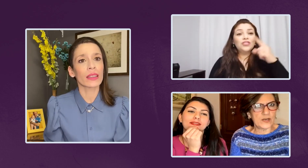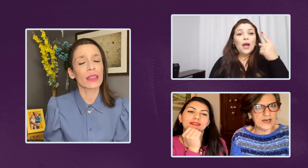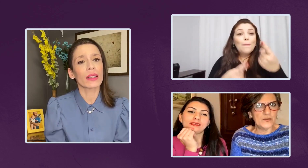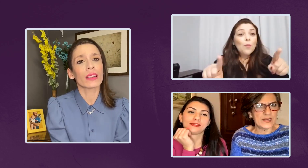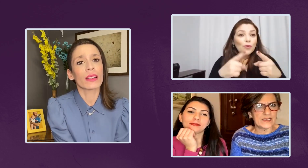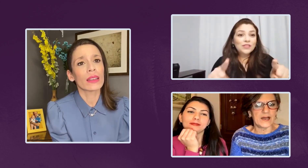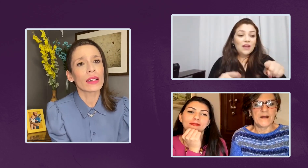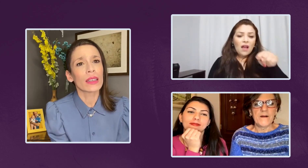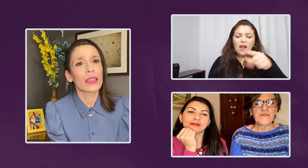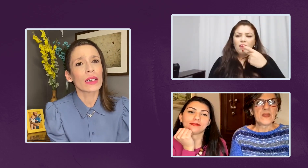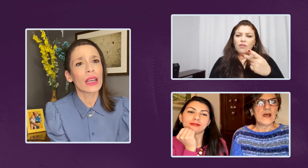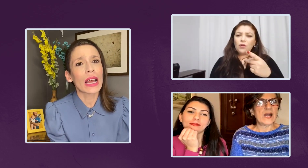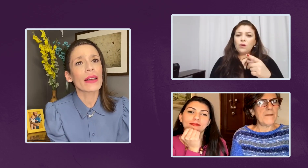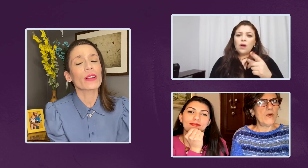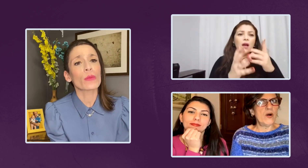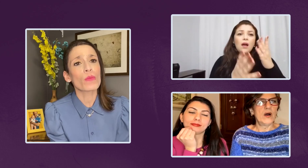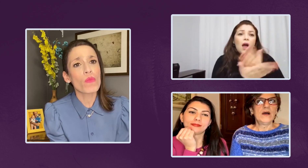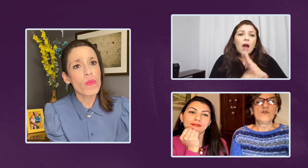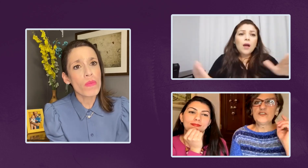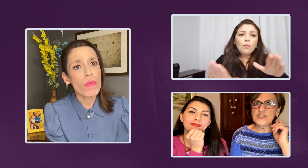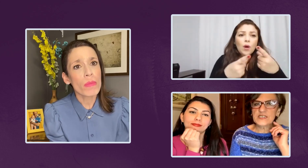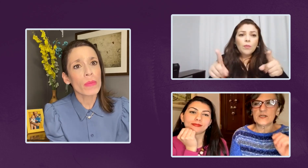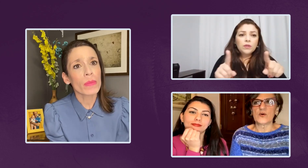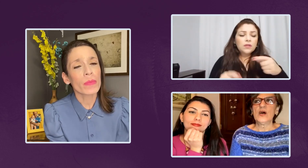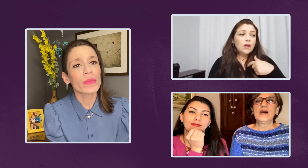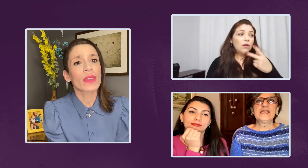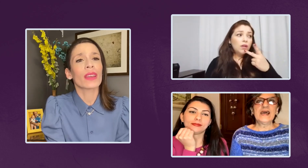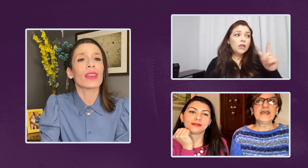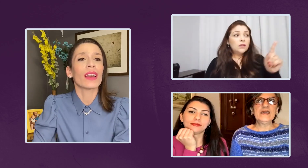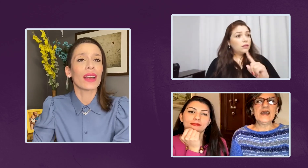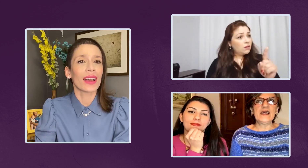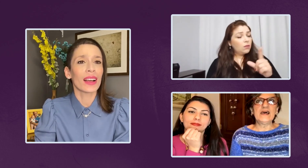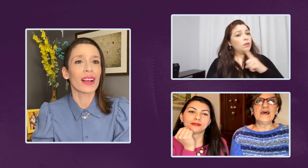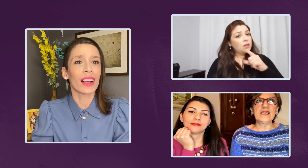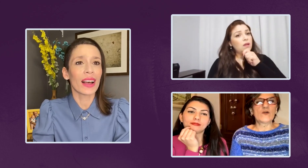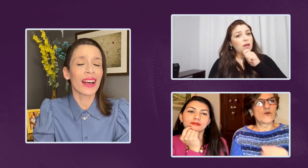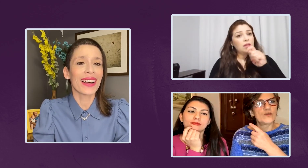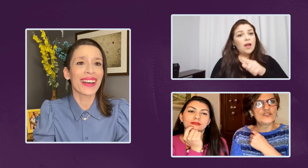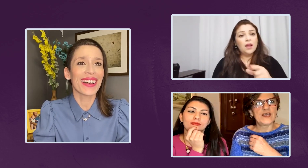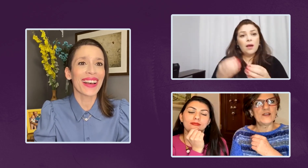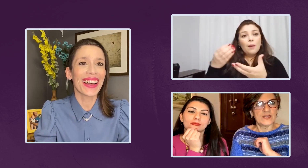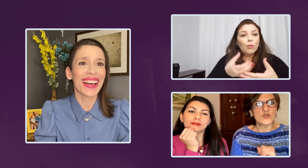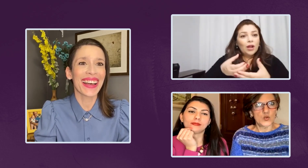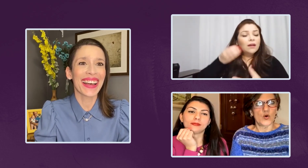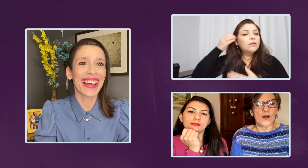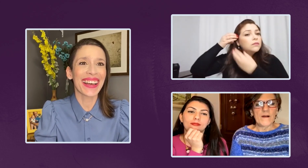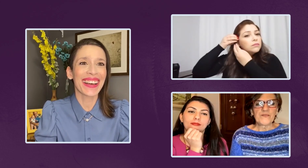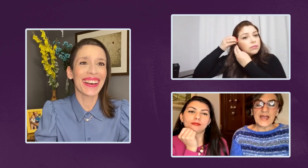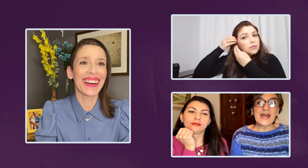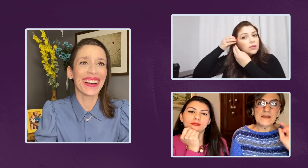tá tocando ainda. Acabou no ouvidinho esquerdo. Daí ela colocou no direito, ela